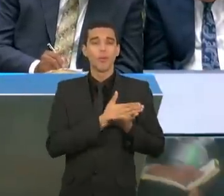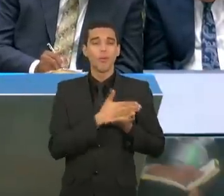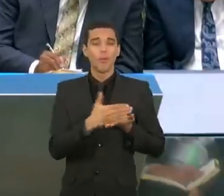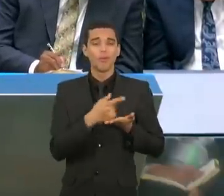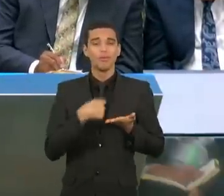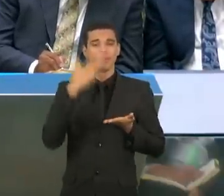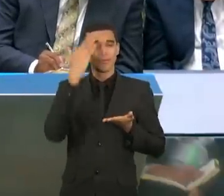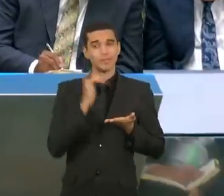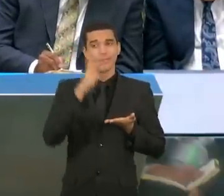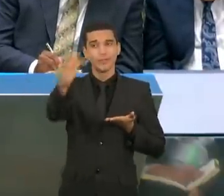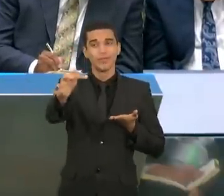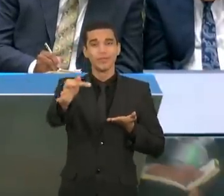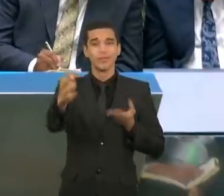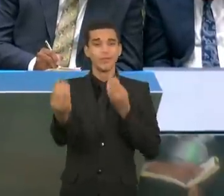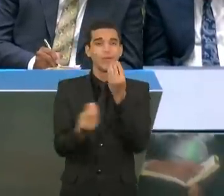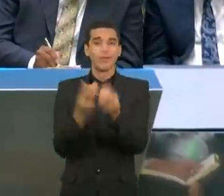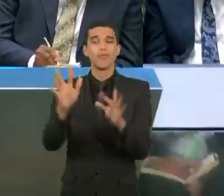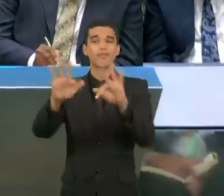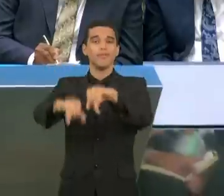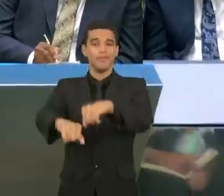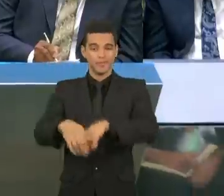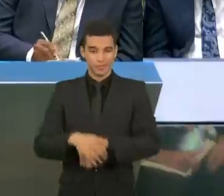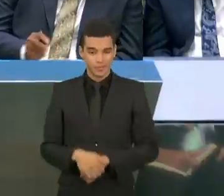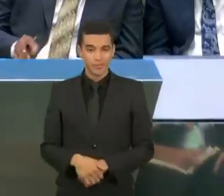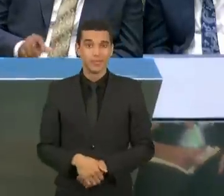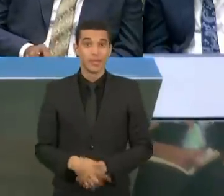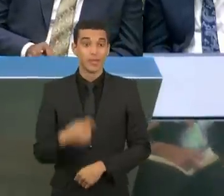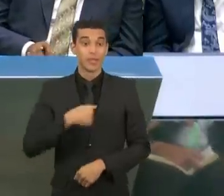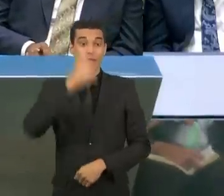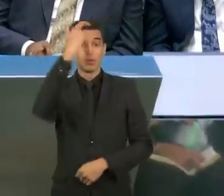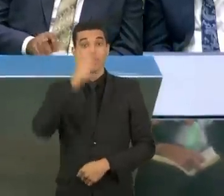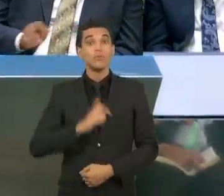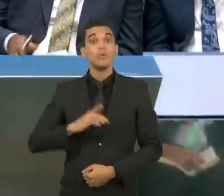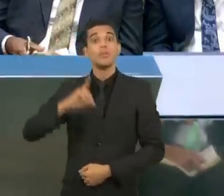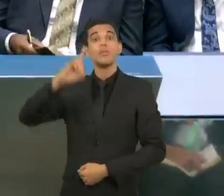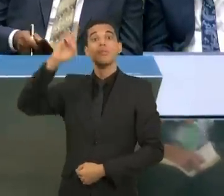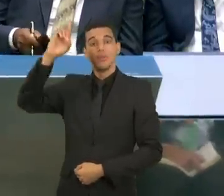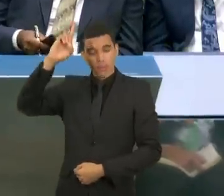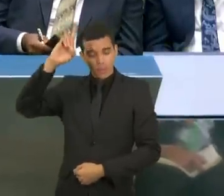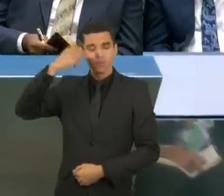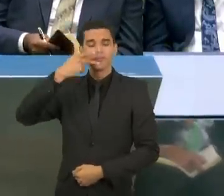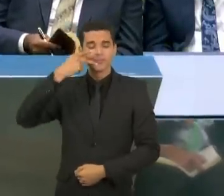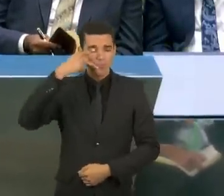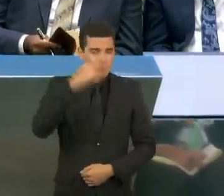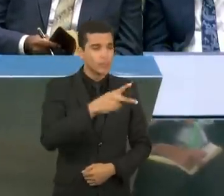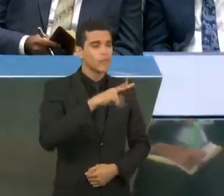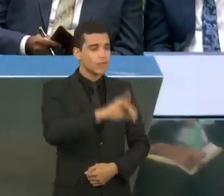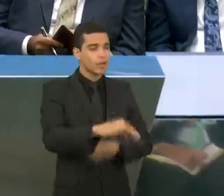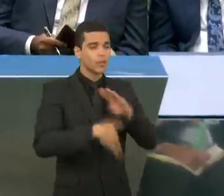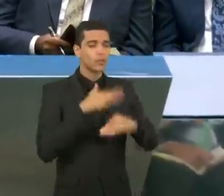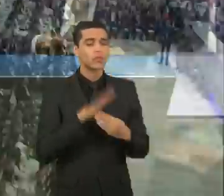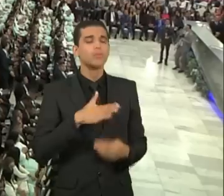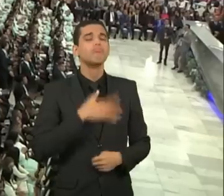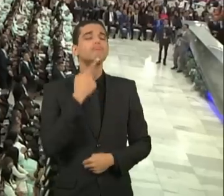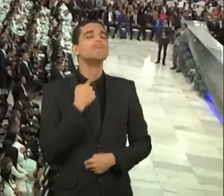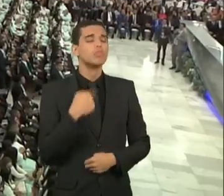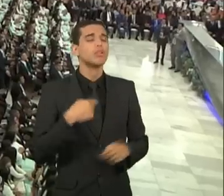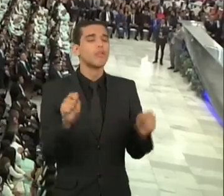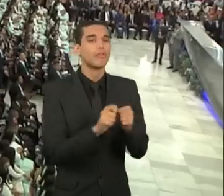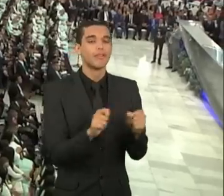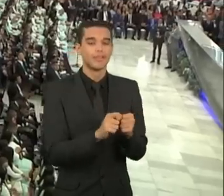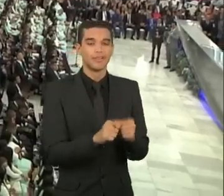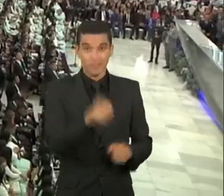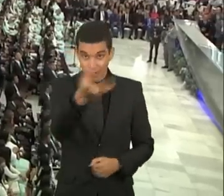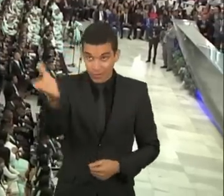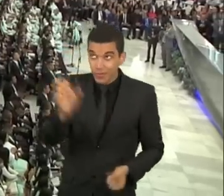ainda não aconteceu. Que digo, meu conselho será firme e farei toda a minha vontade. Da